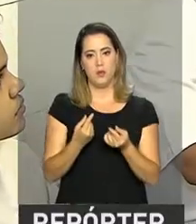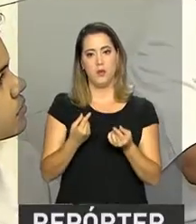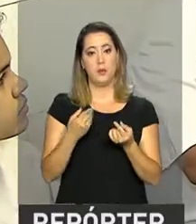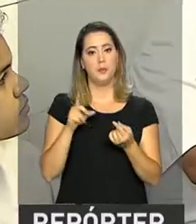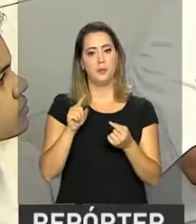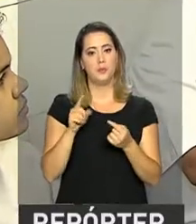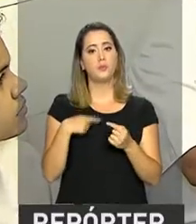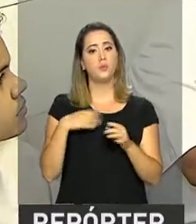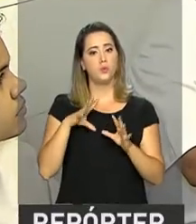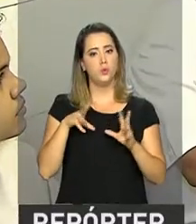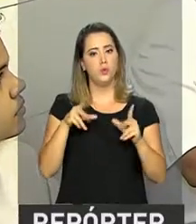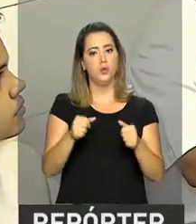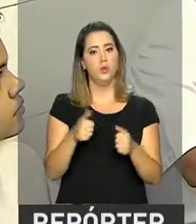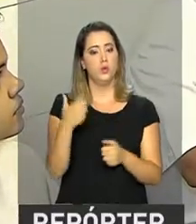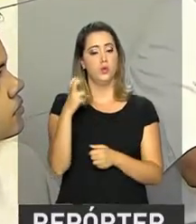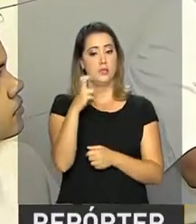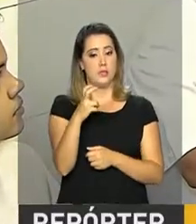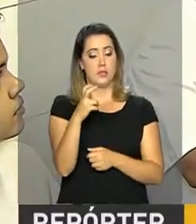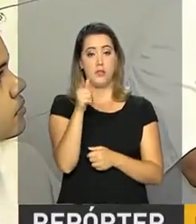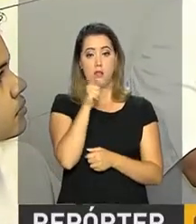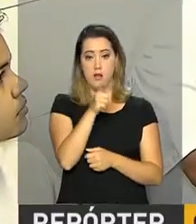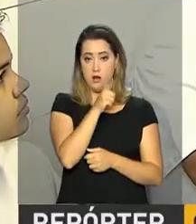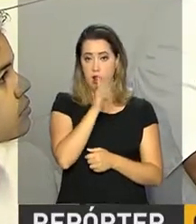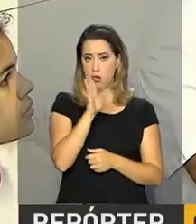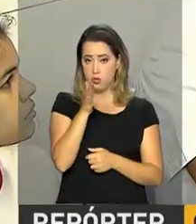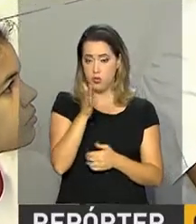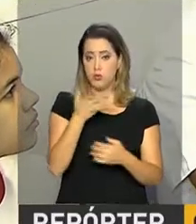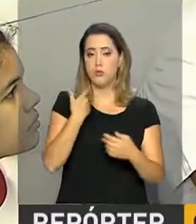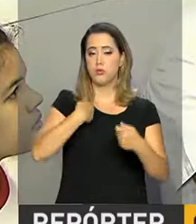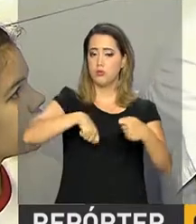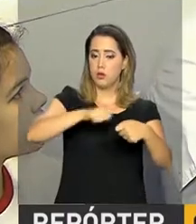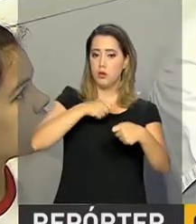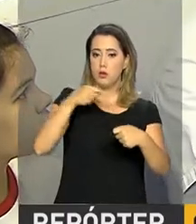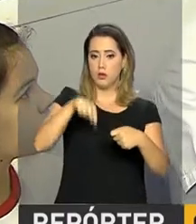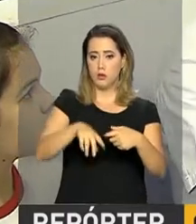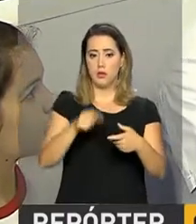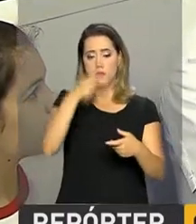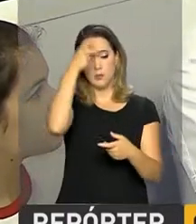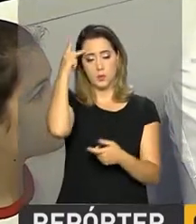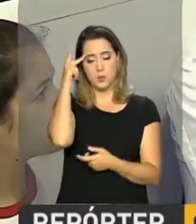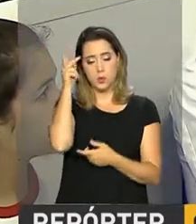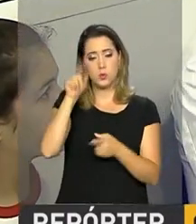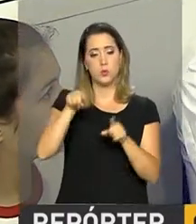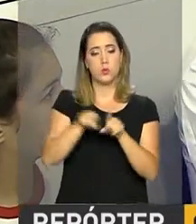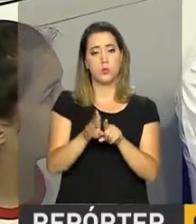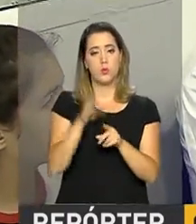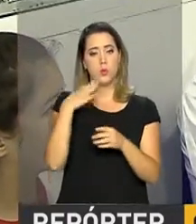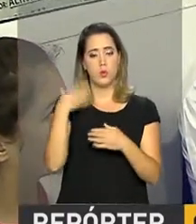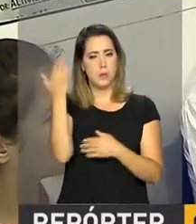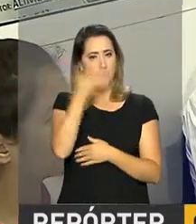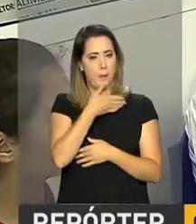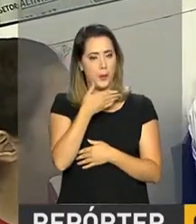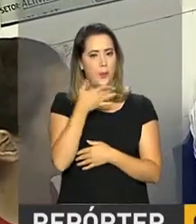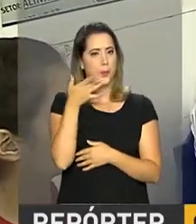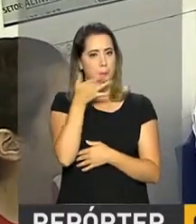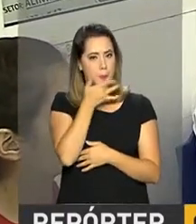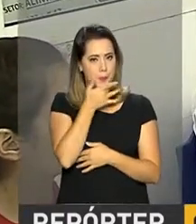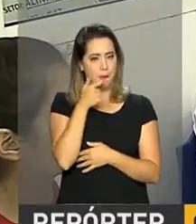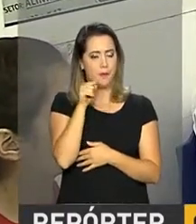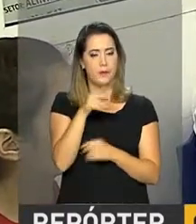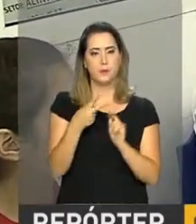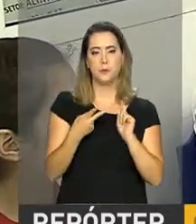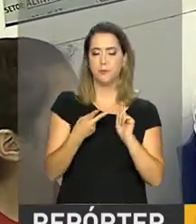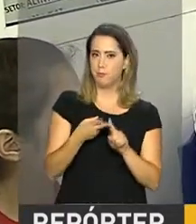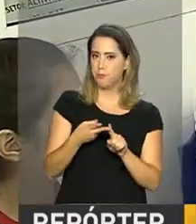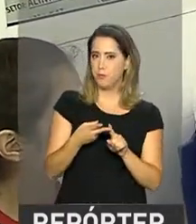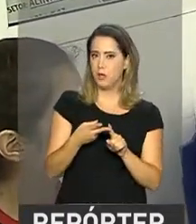prontas, todas as 15 receitas passam pela prova final aqui na mesa dos jurados. Além do sabor, eles avaliam, por